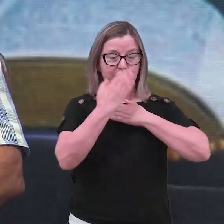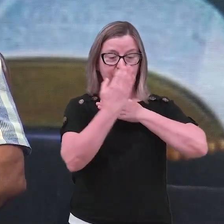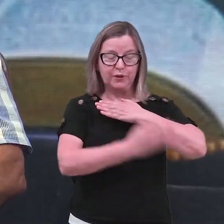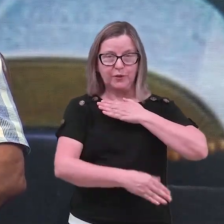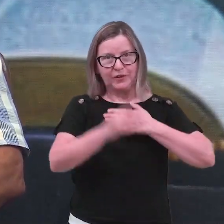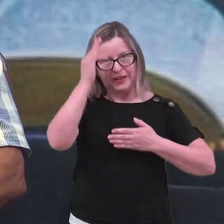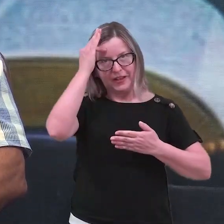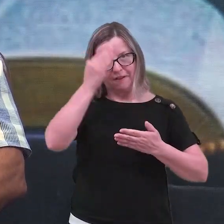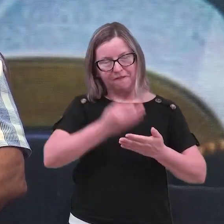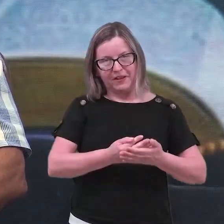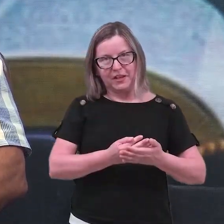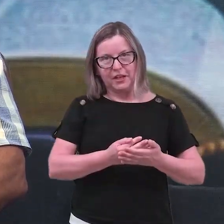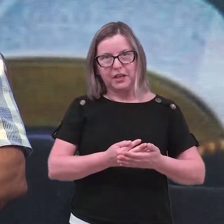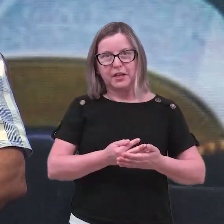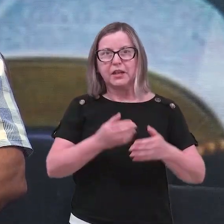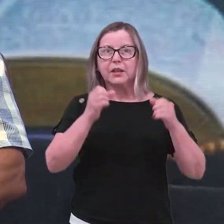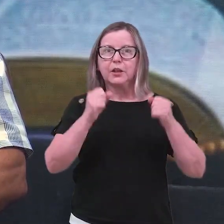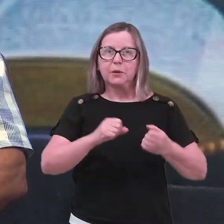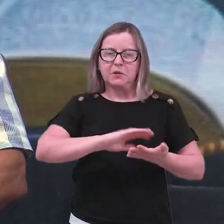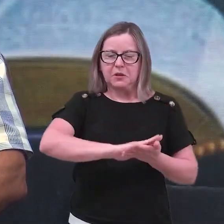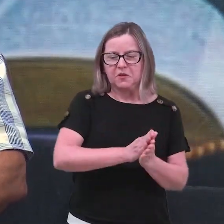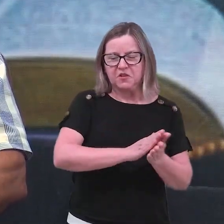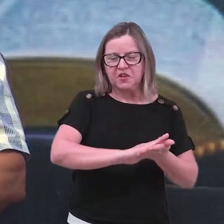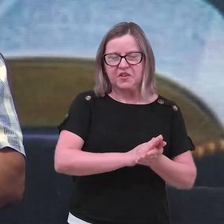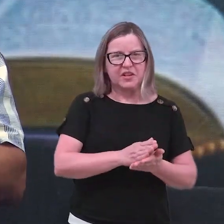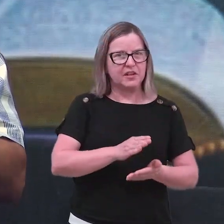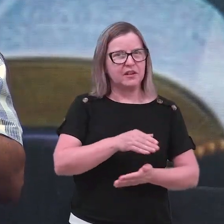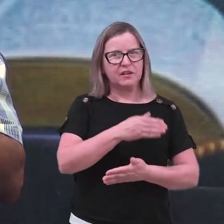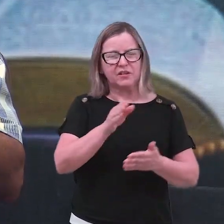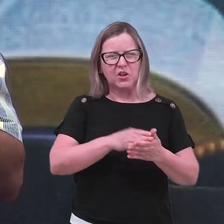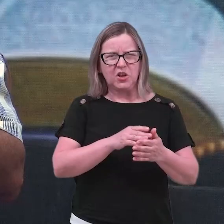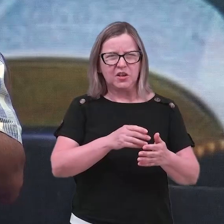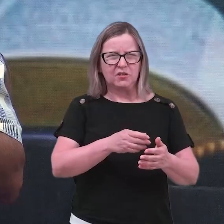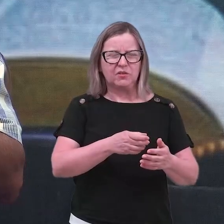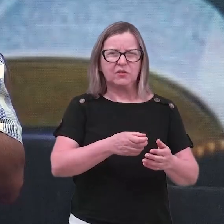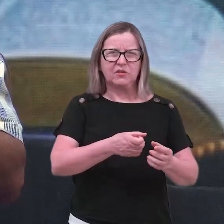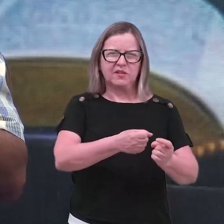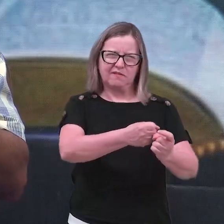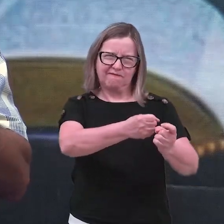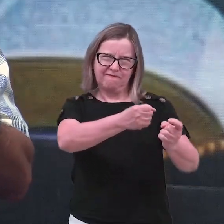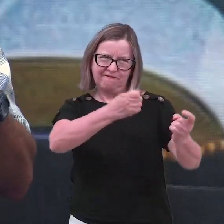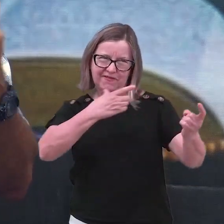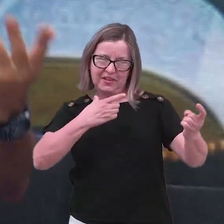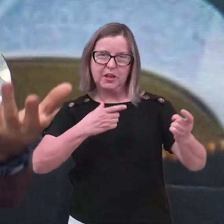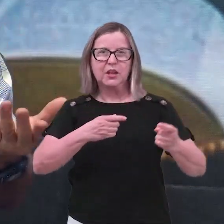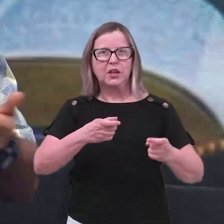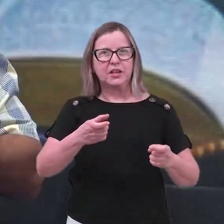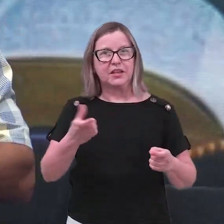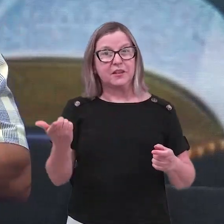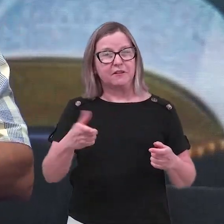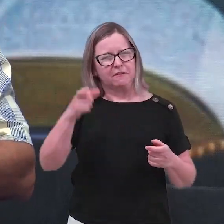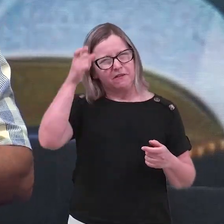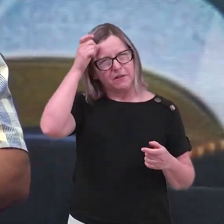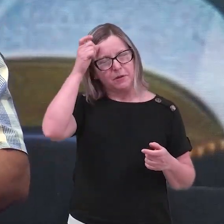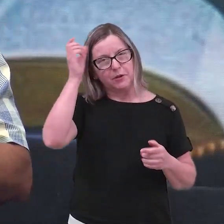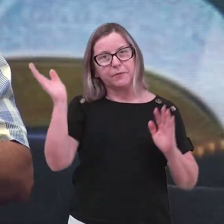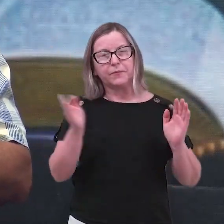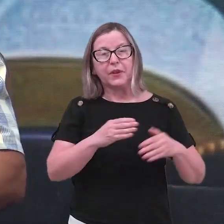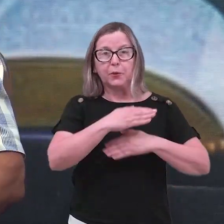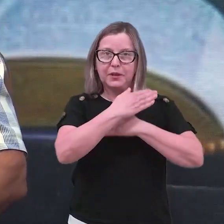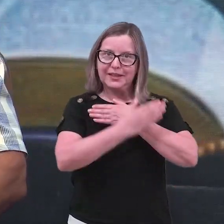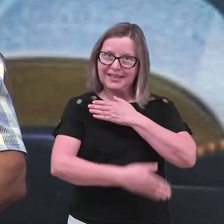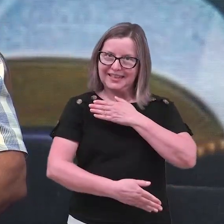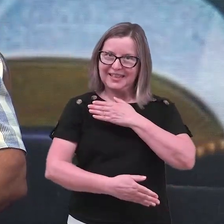dardos inflamados do maligno. É o escudo da fé, não é um escudo visível, É algo invisível. Por isso que a Bíblia diz